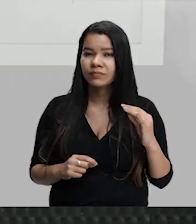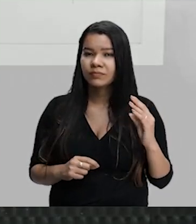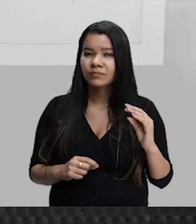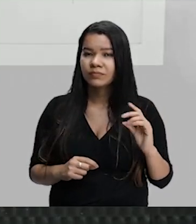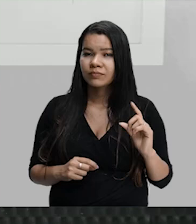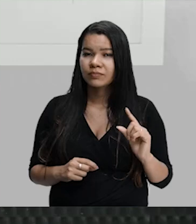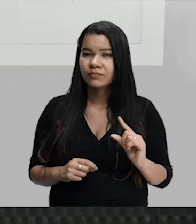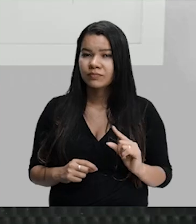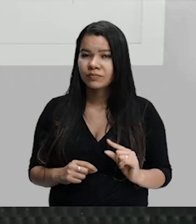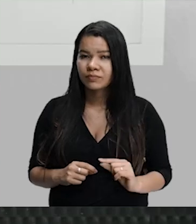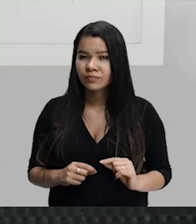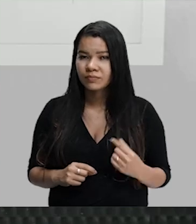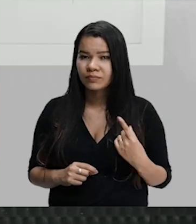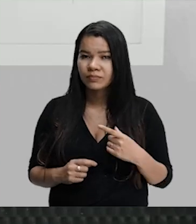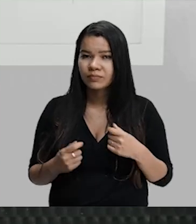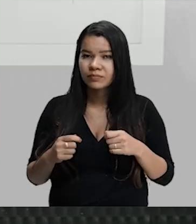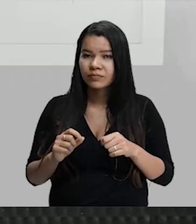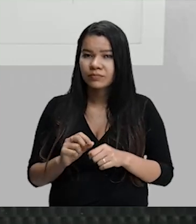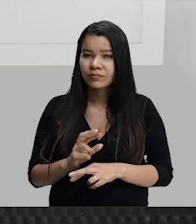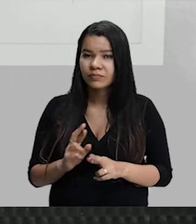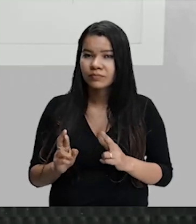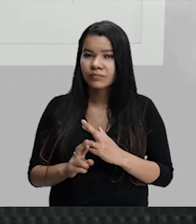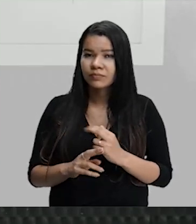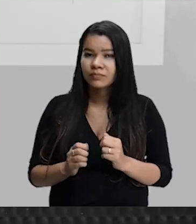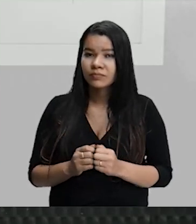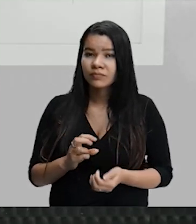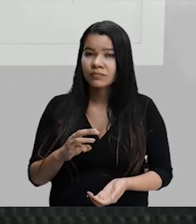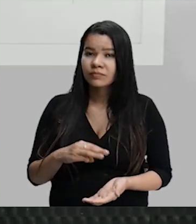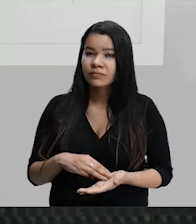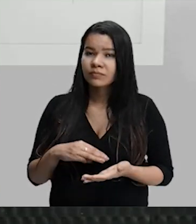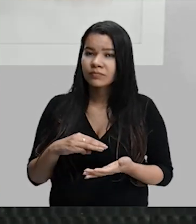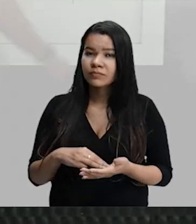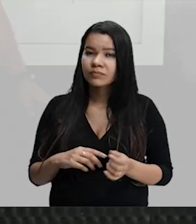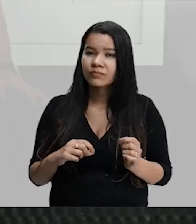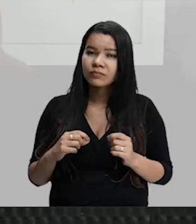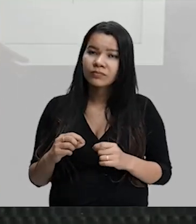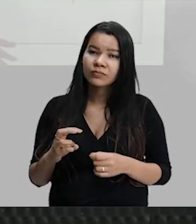Nós podemos fazer essa relação com a massa, né? É o período em que a